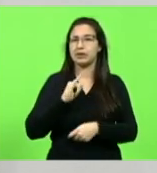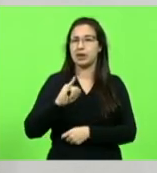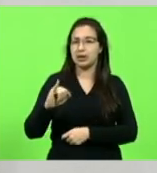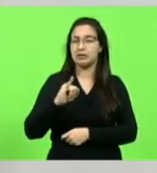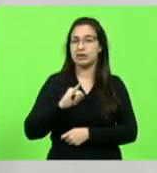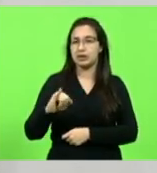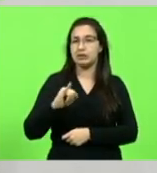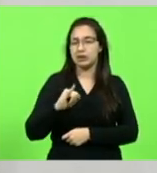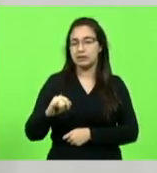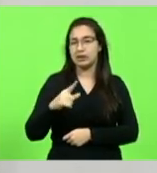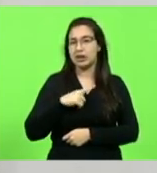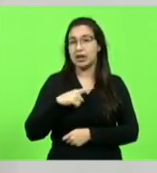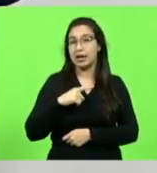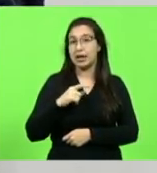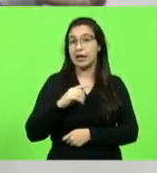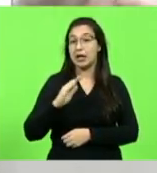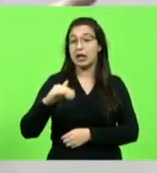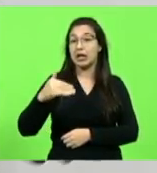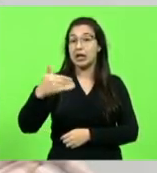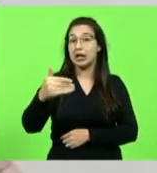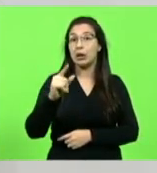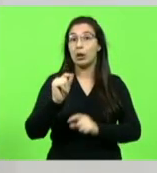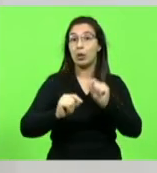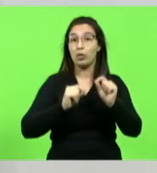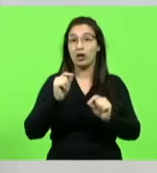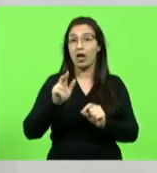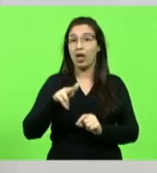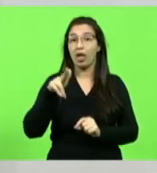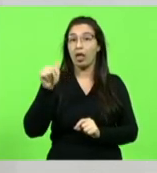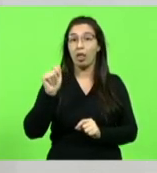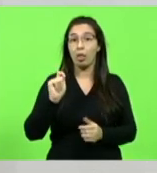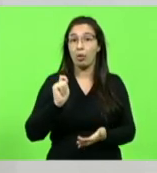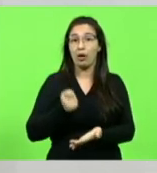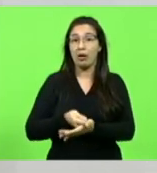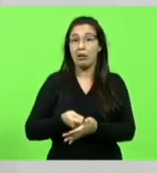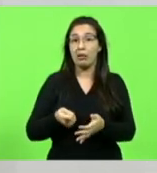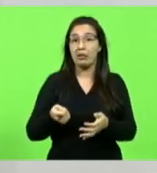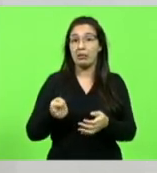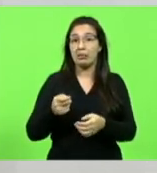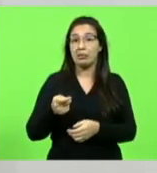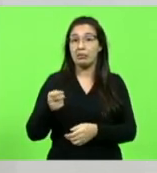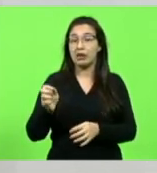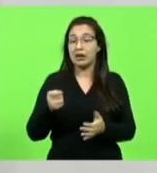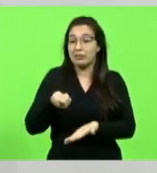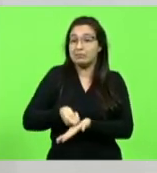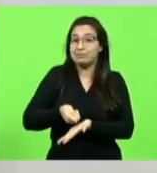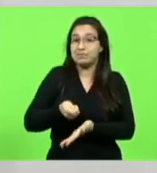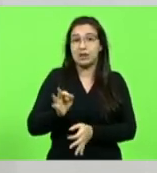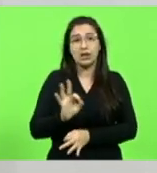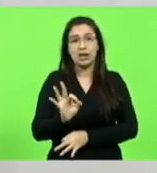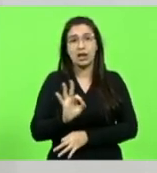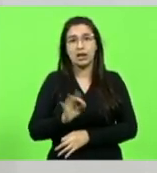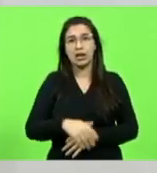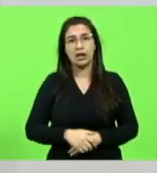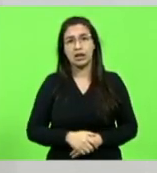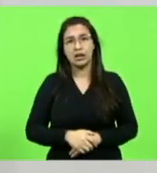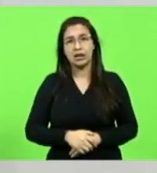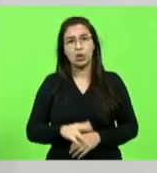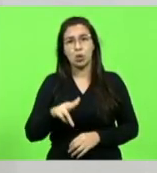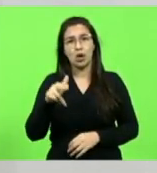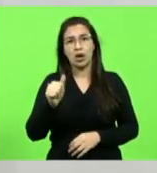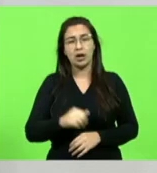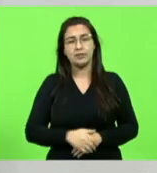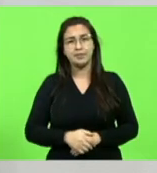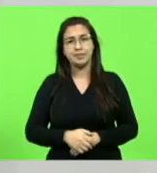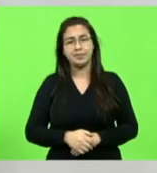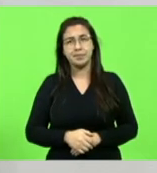vocês. Entretanto, nunca foram efetivamente multados e nunca tiveram que pagar multa alguma ao